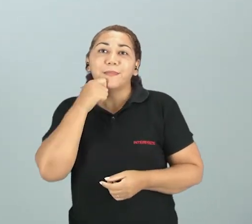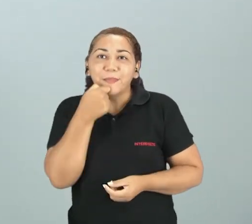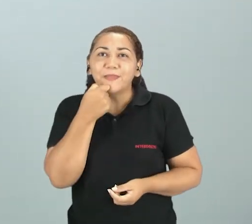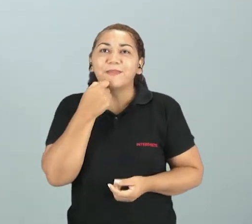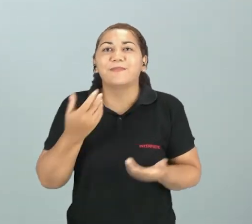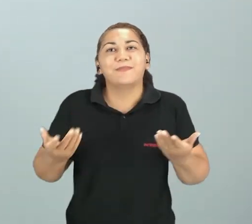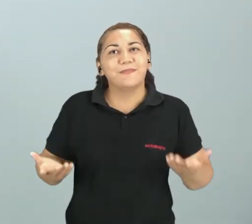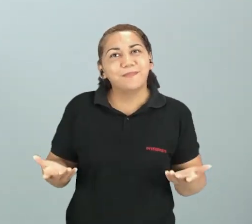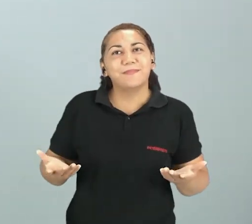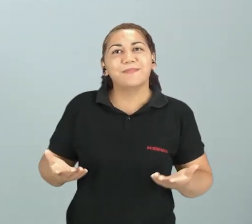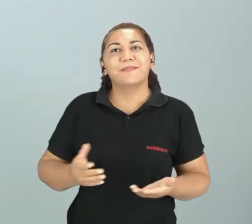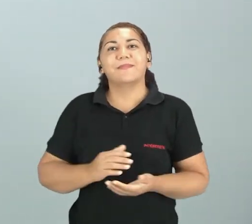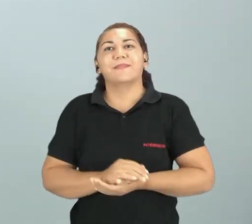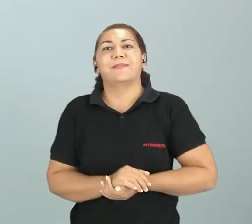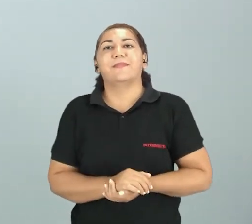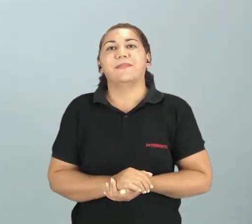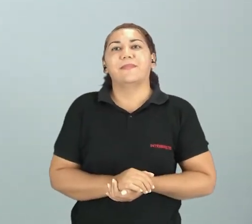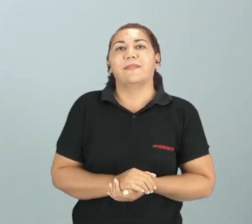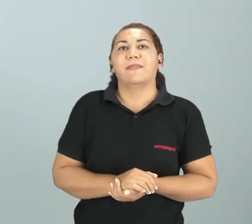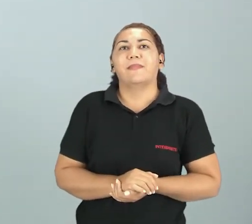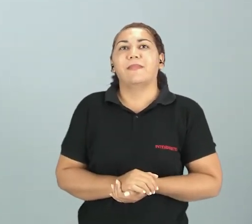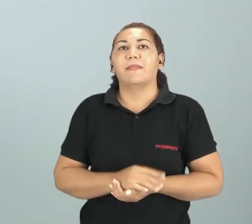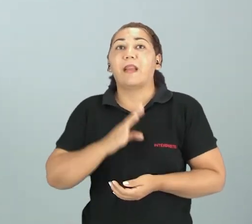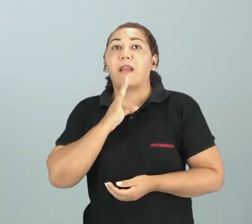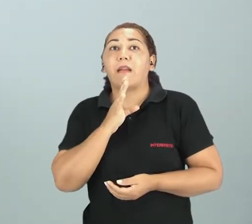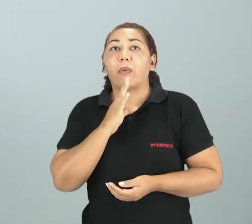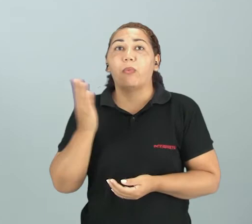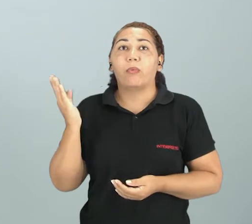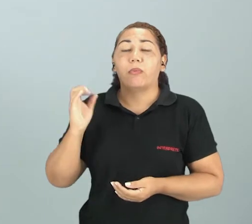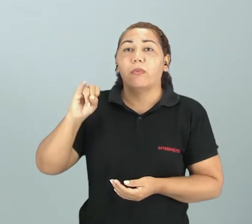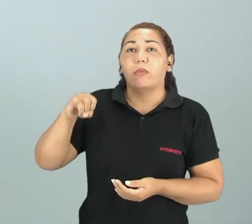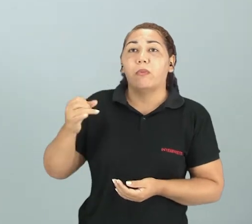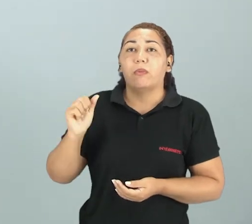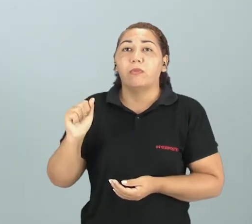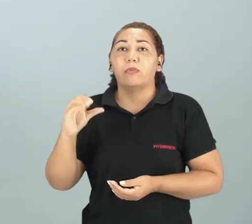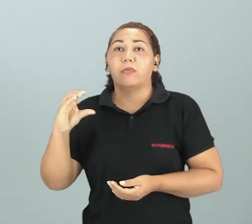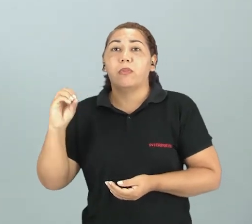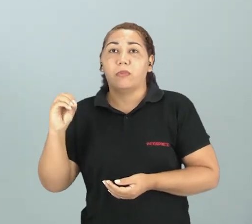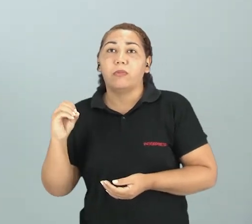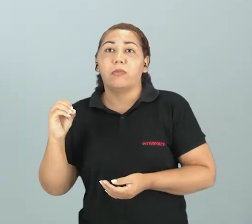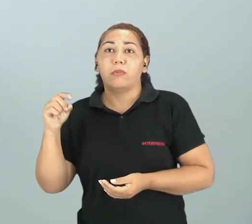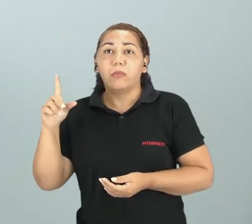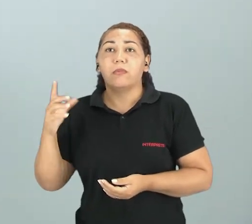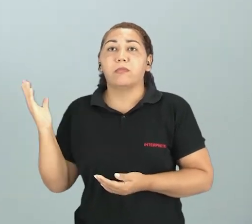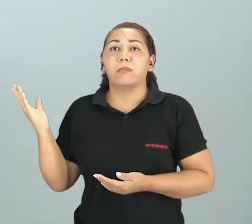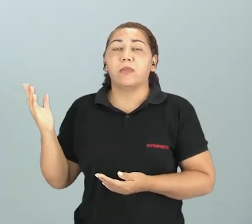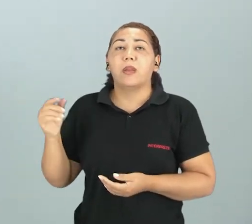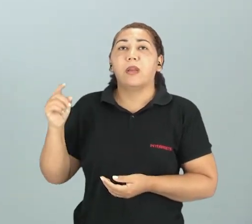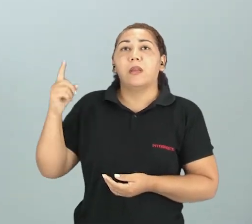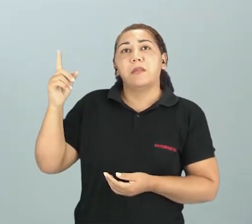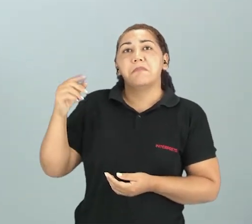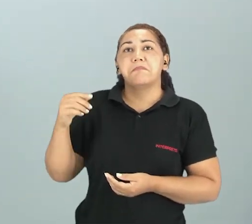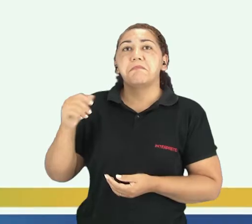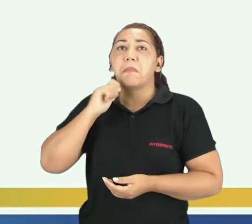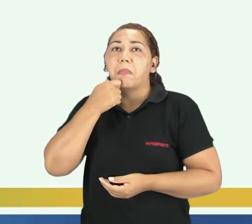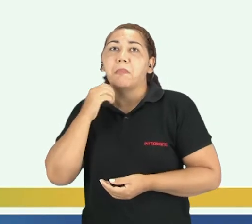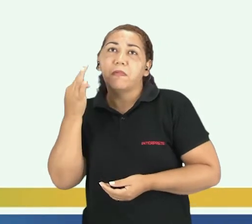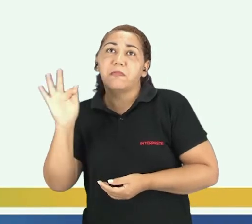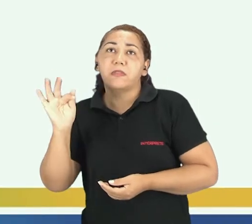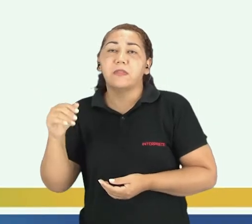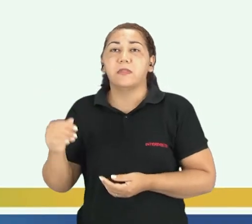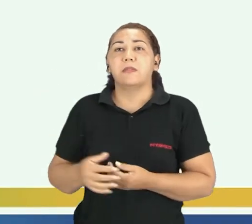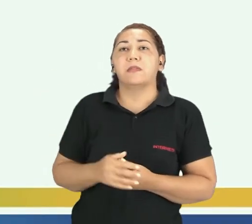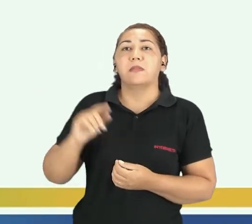de, que legal, aqui é chamado como Jacó, né? Ali, pão francês ou então pão aguado, como mostrou aí na telinha. Continuando,